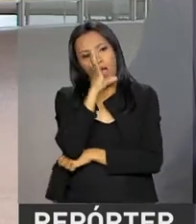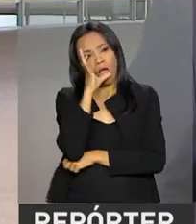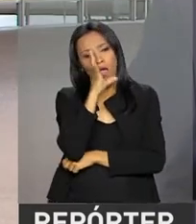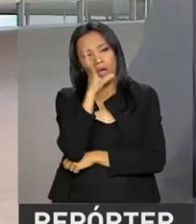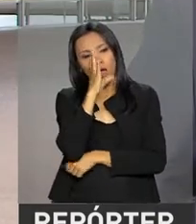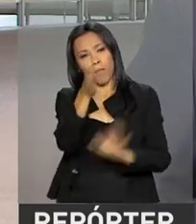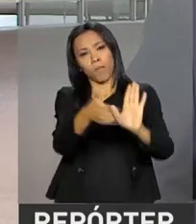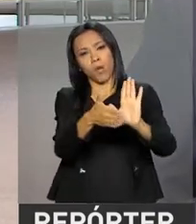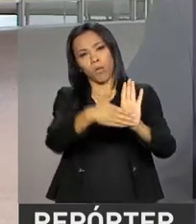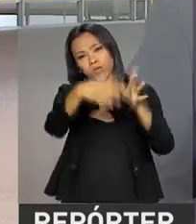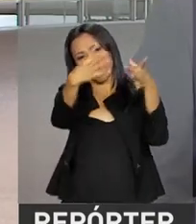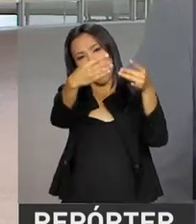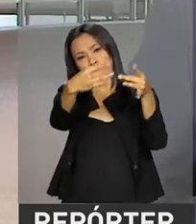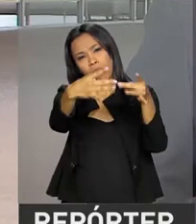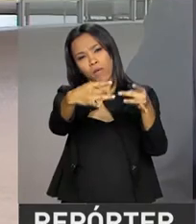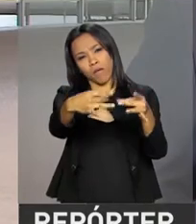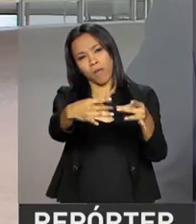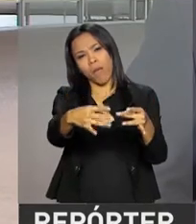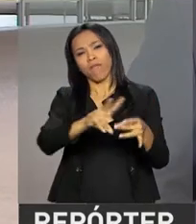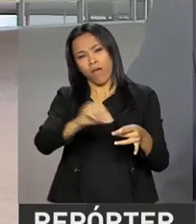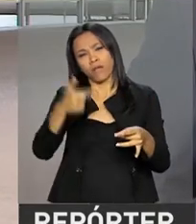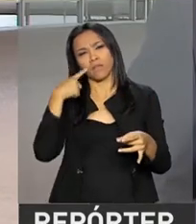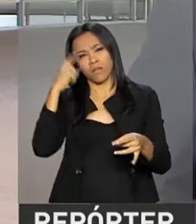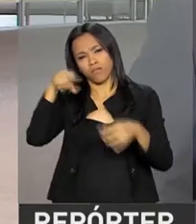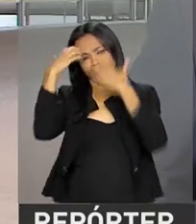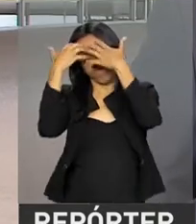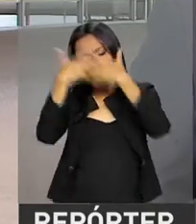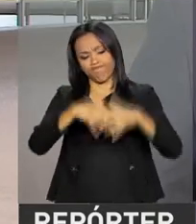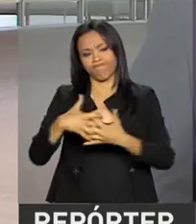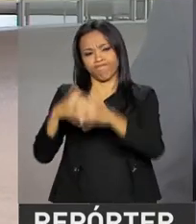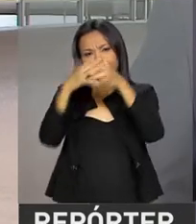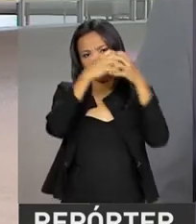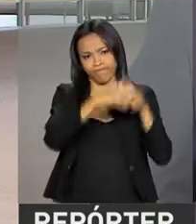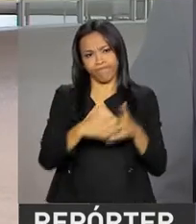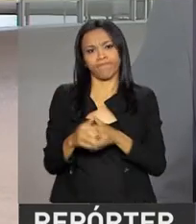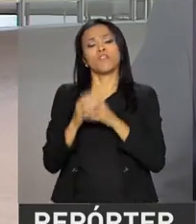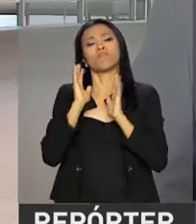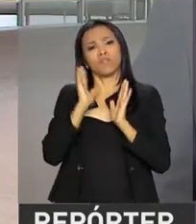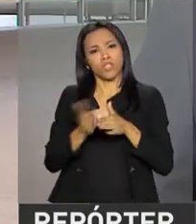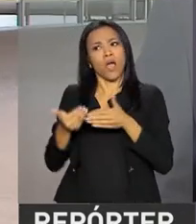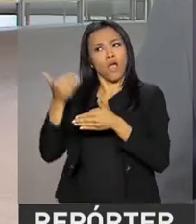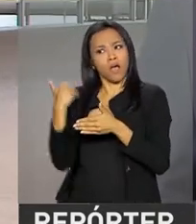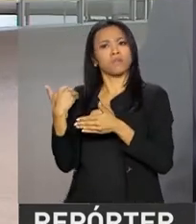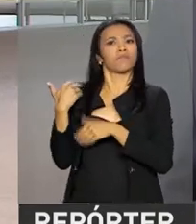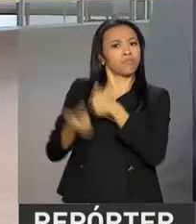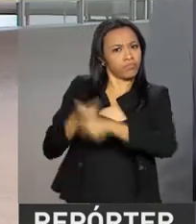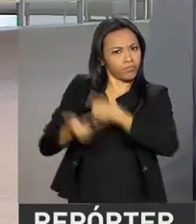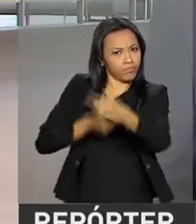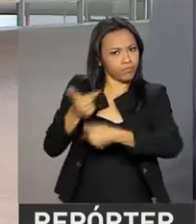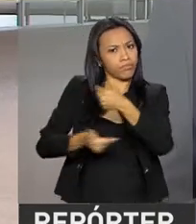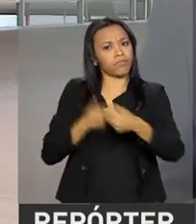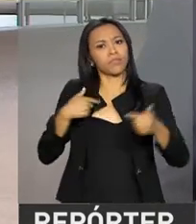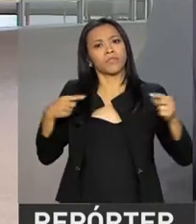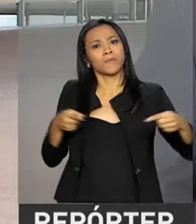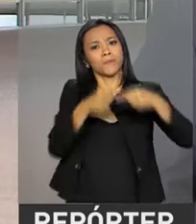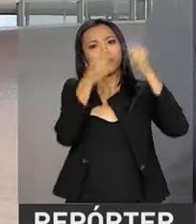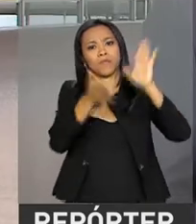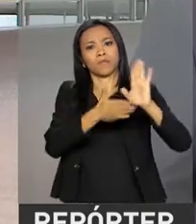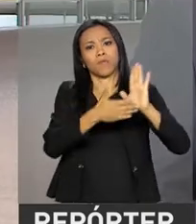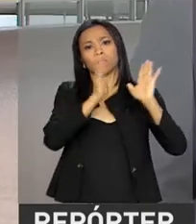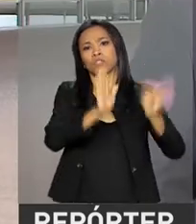governo disse que todas serão analisadas mas que já vem trabalhando em cima de boa parte das medidas